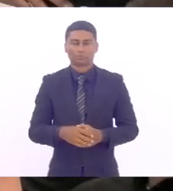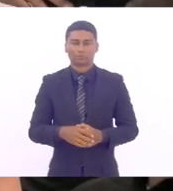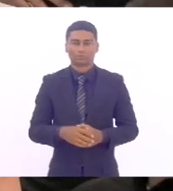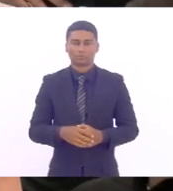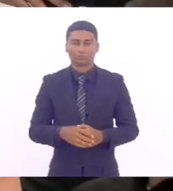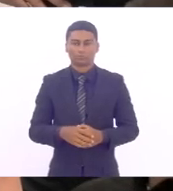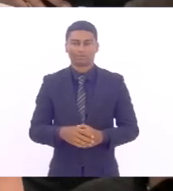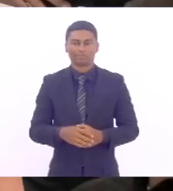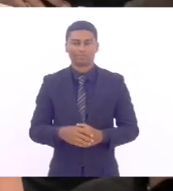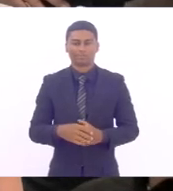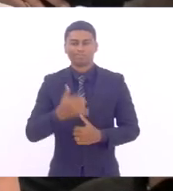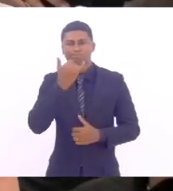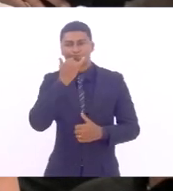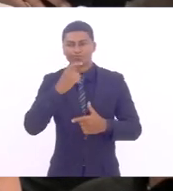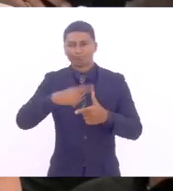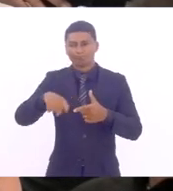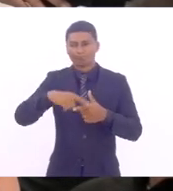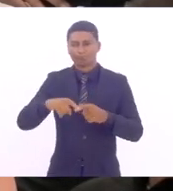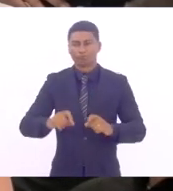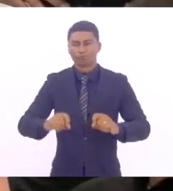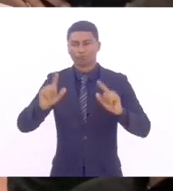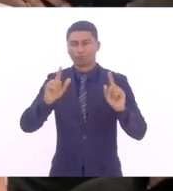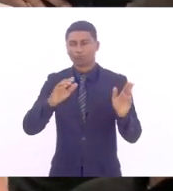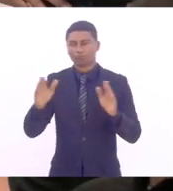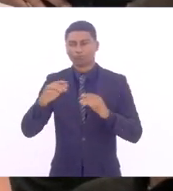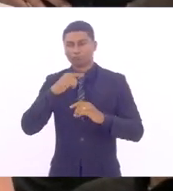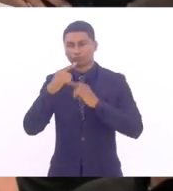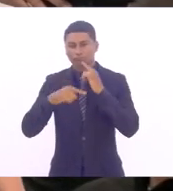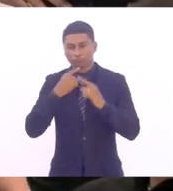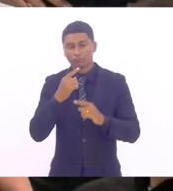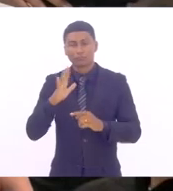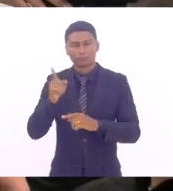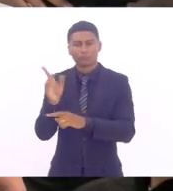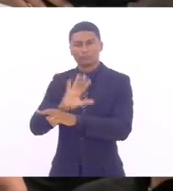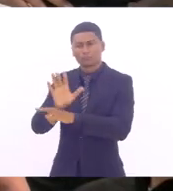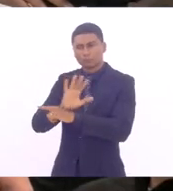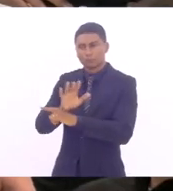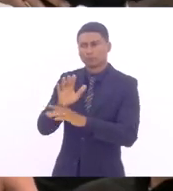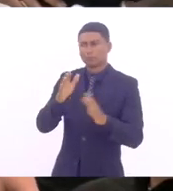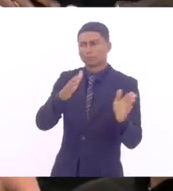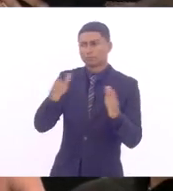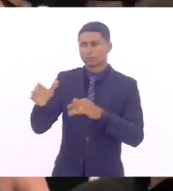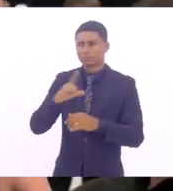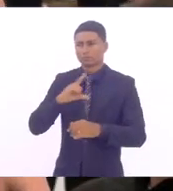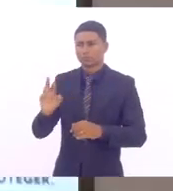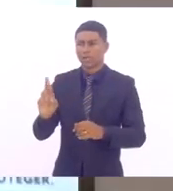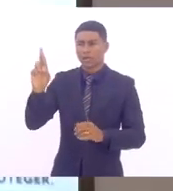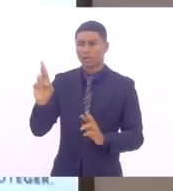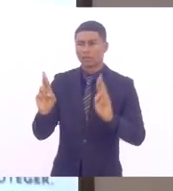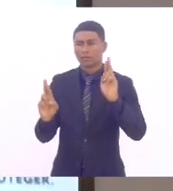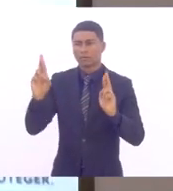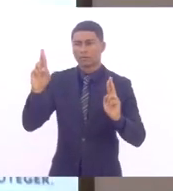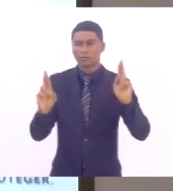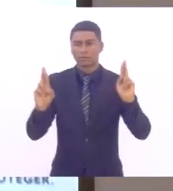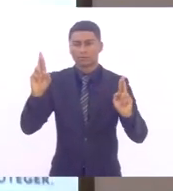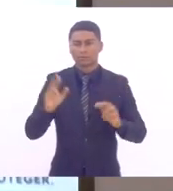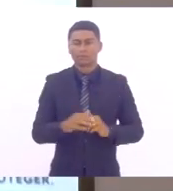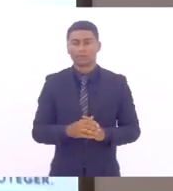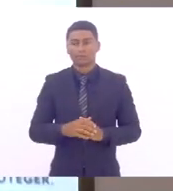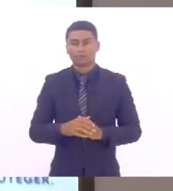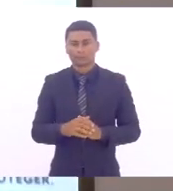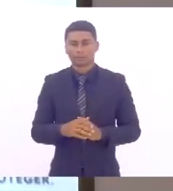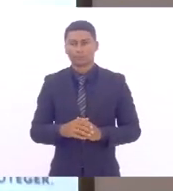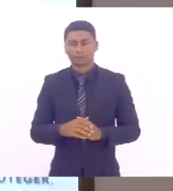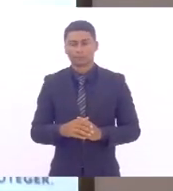de mídia aqui. Mas nesse vídeo dá para ver lideranças participando. Né? Nós lidamos com torcidas